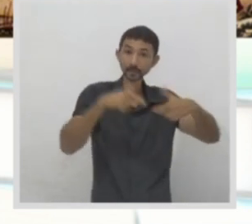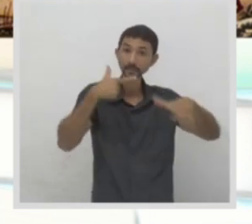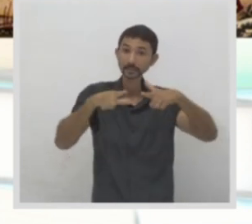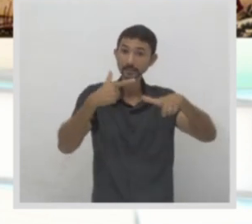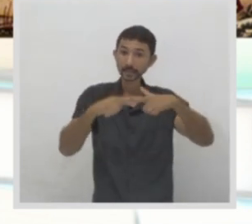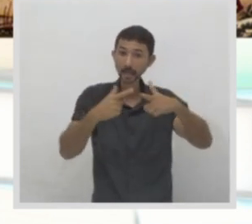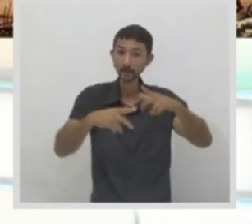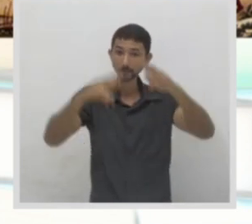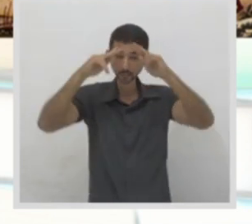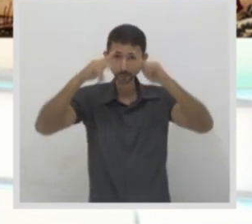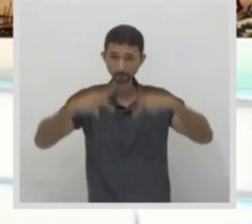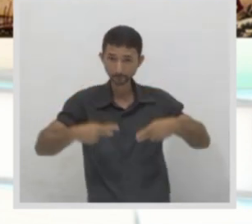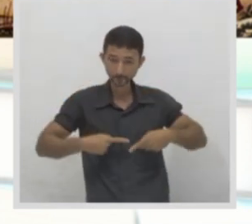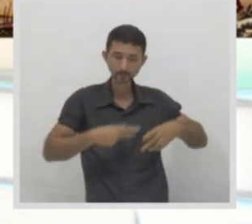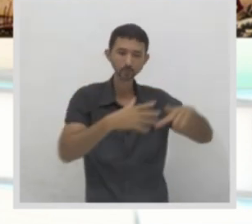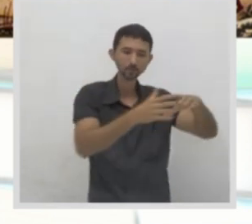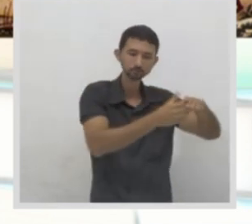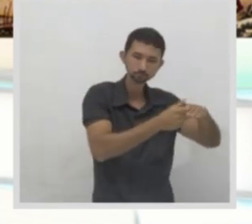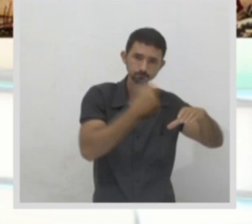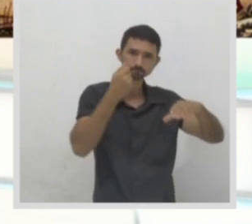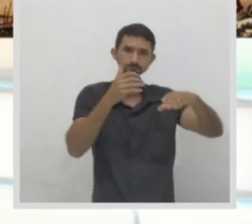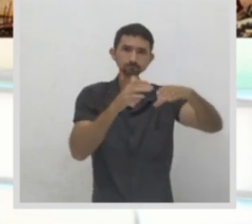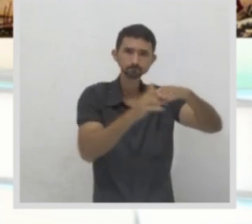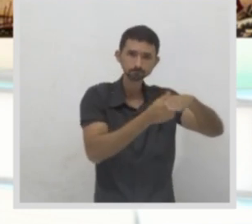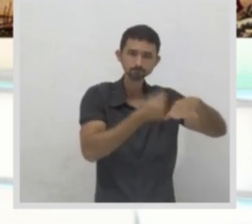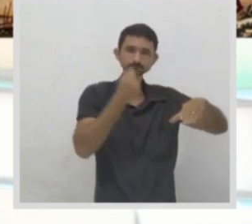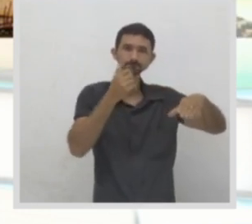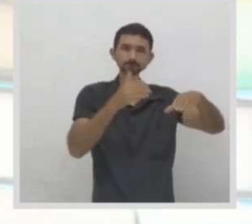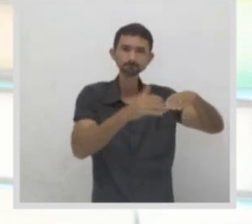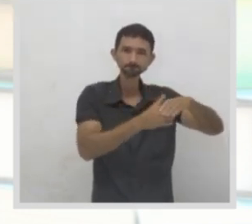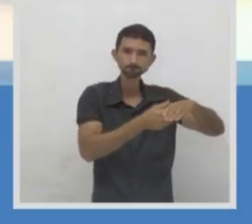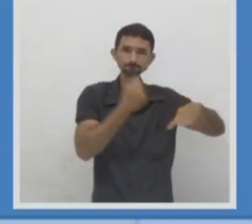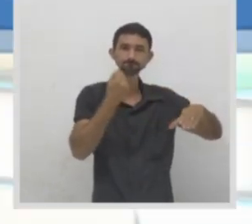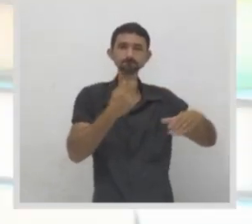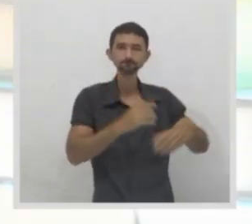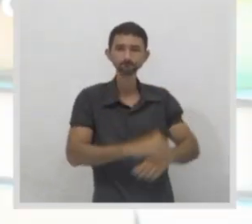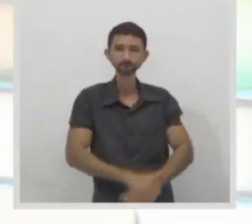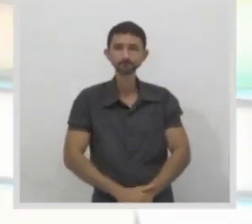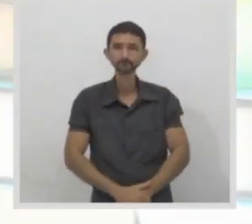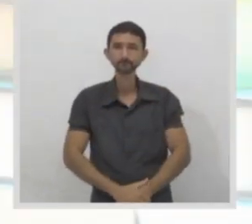Mas não menos lucrativa para a coroa portuguesa.